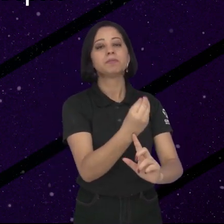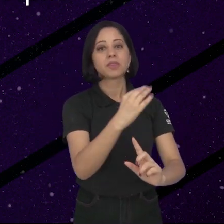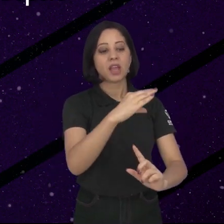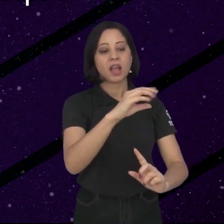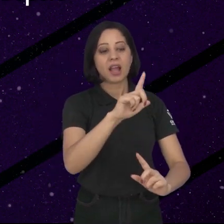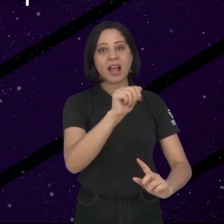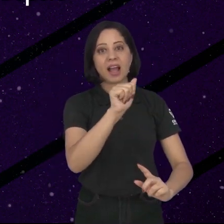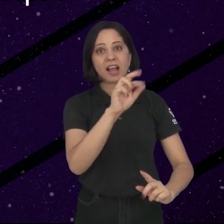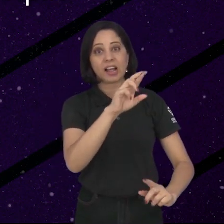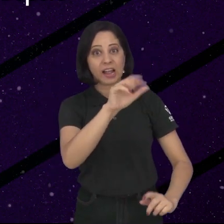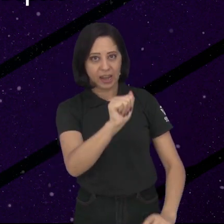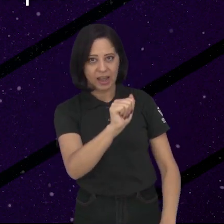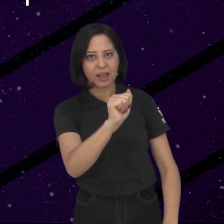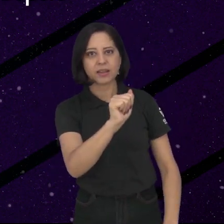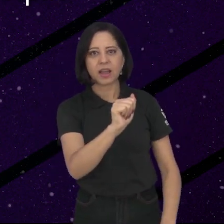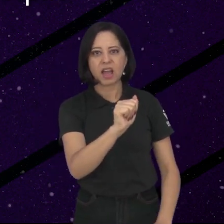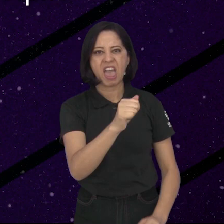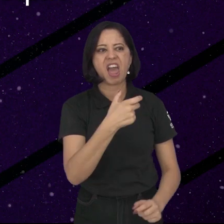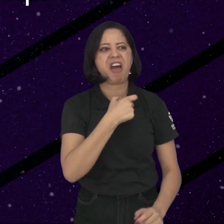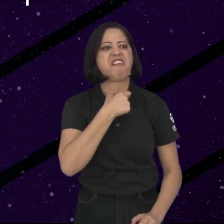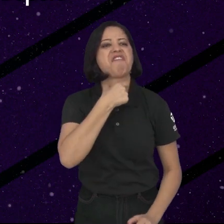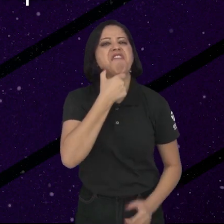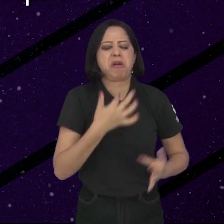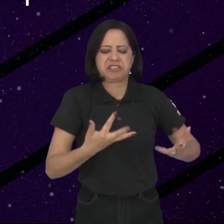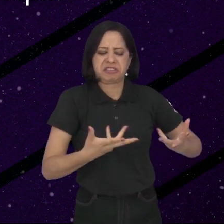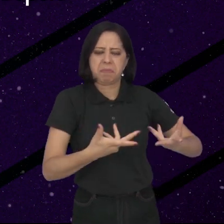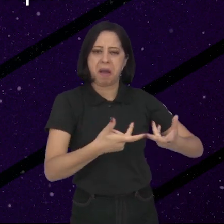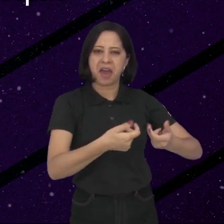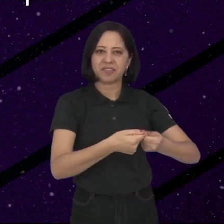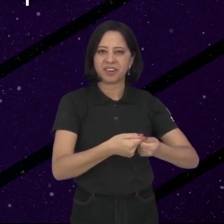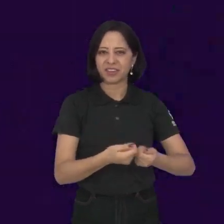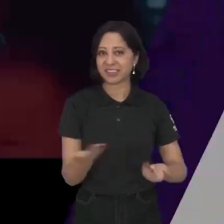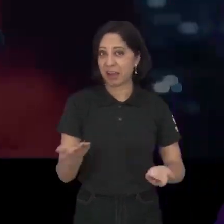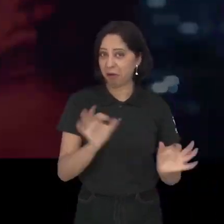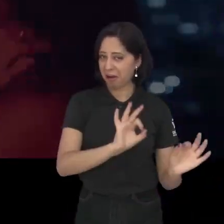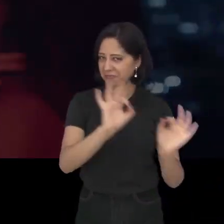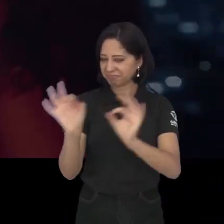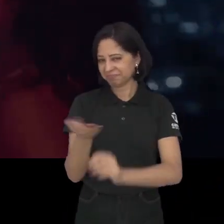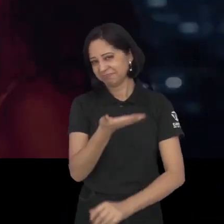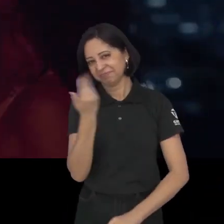Tupi, dona de uma voz encantadora. Com vocês, para depois.